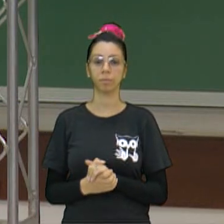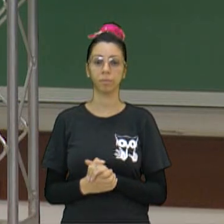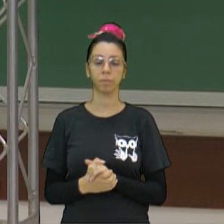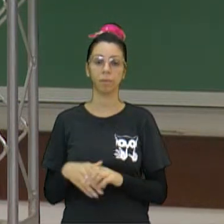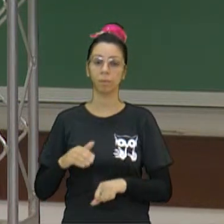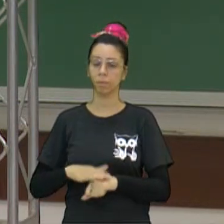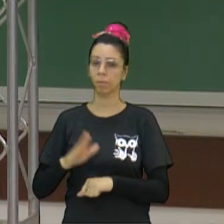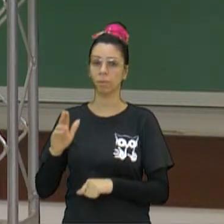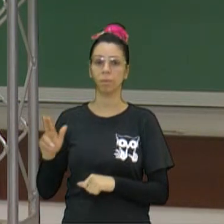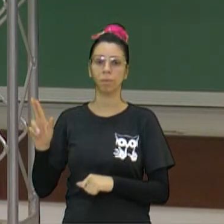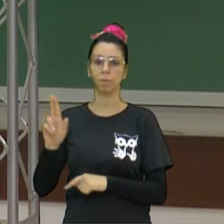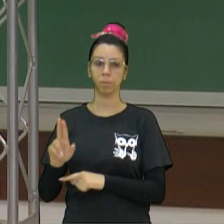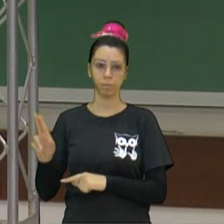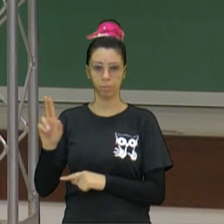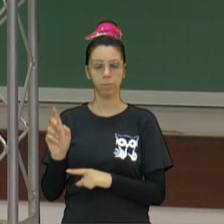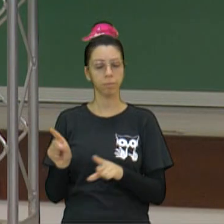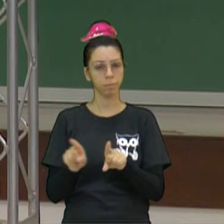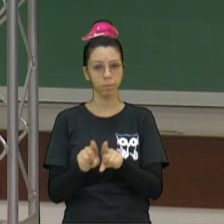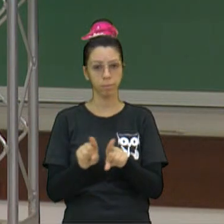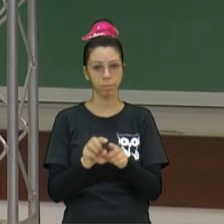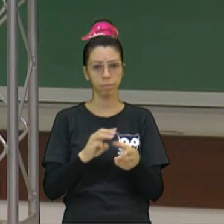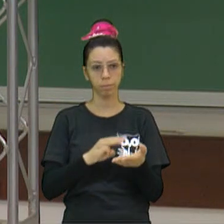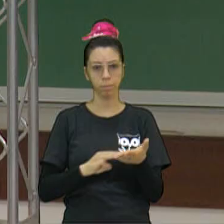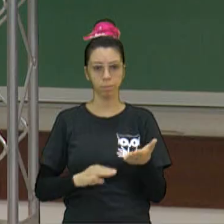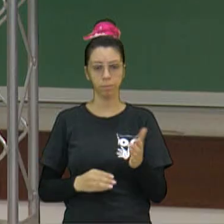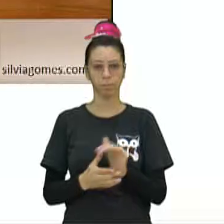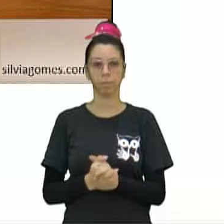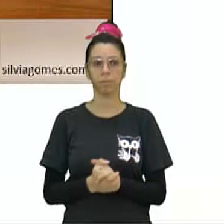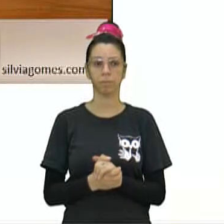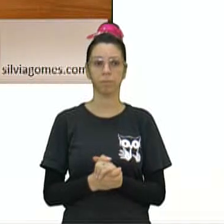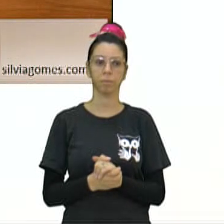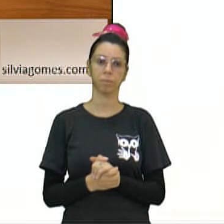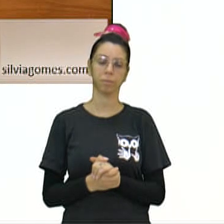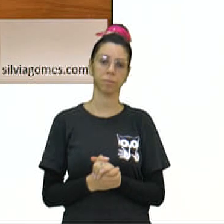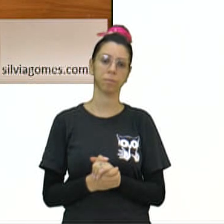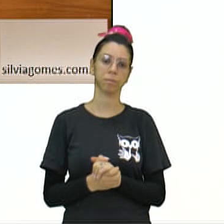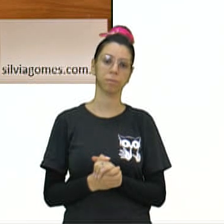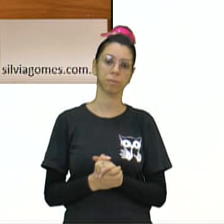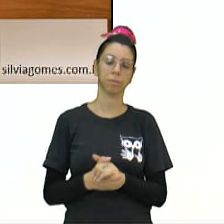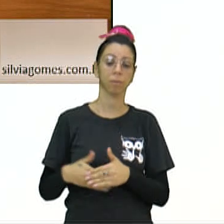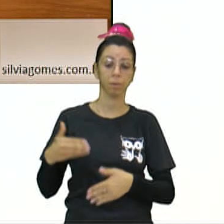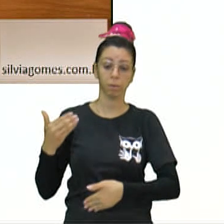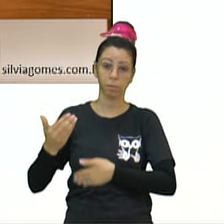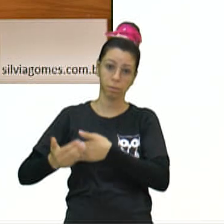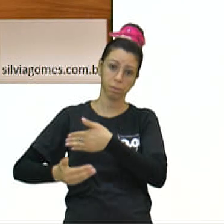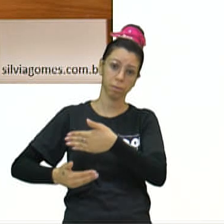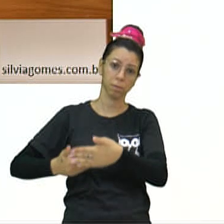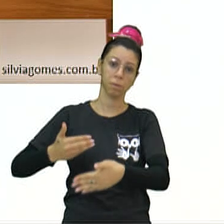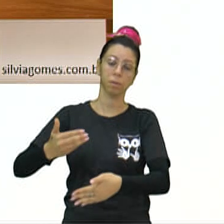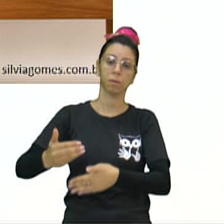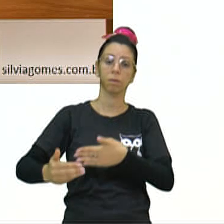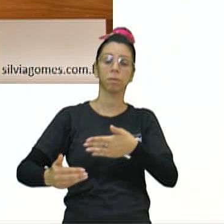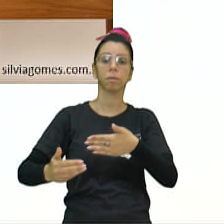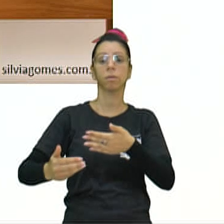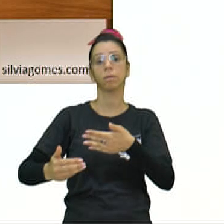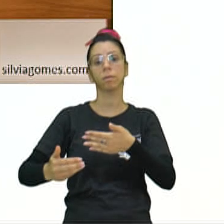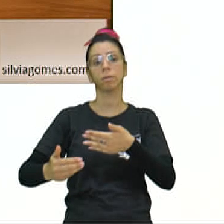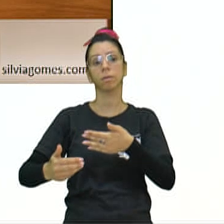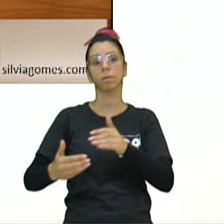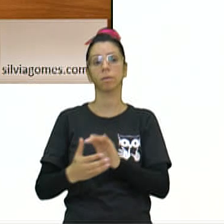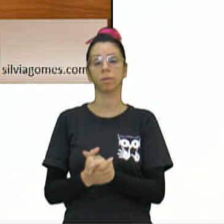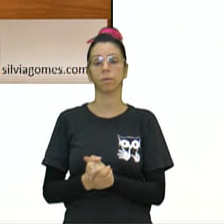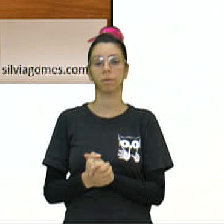utilizado também no método. A intensidade dos exercícios desenvolvidos nos aparelhos é fornecida através